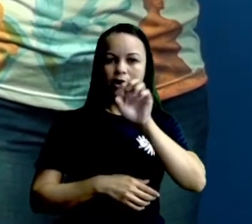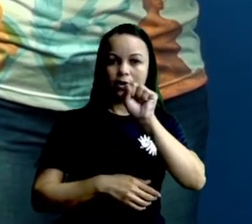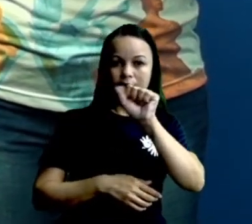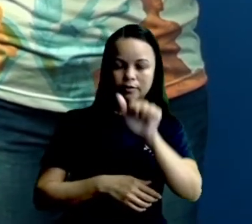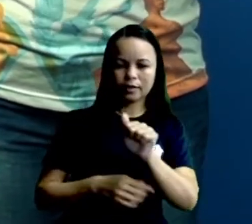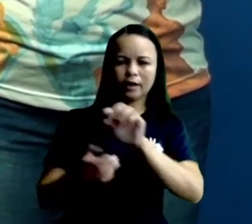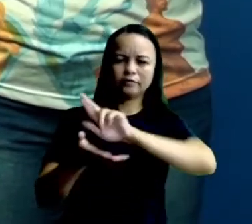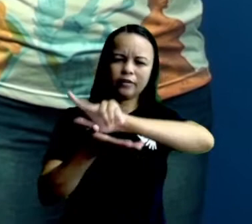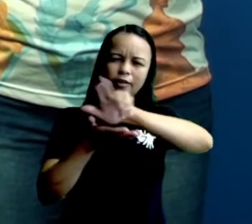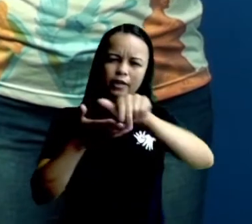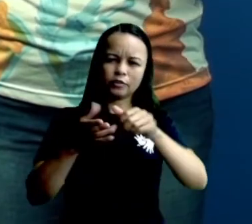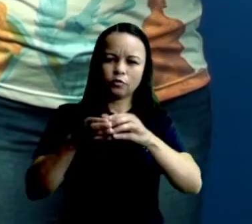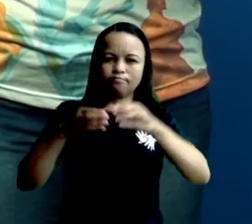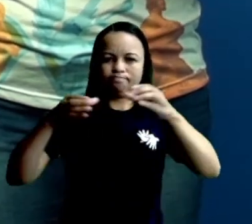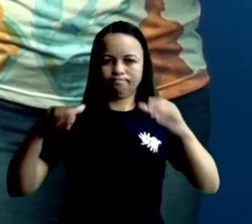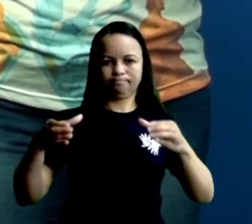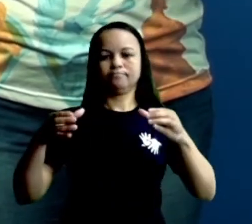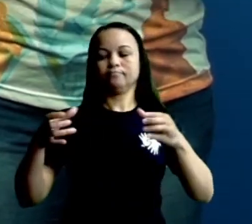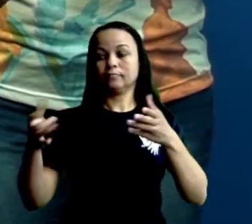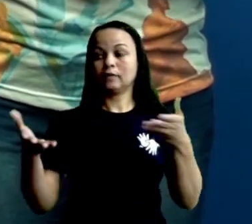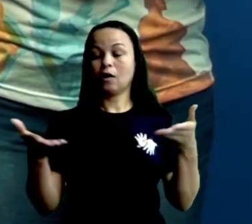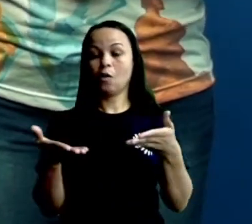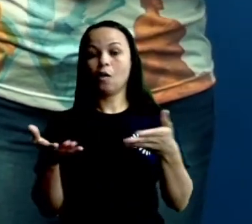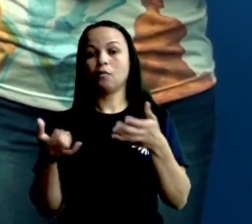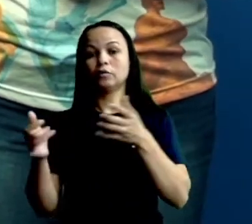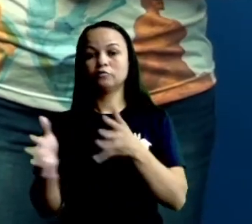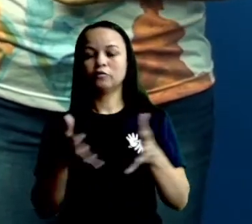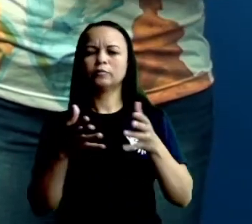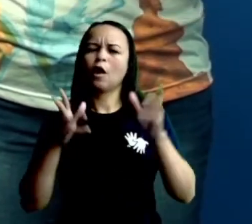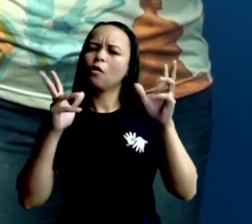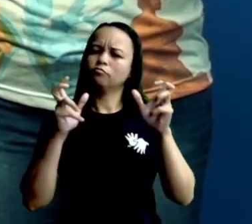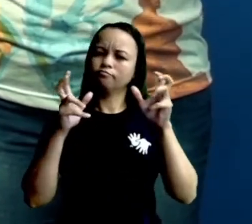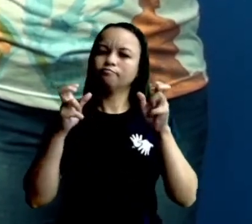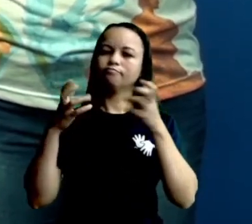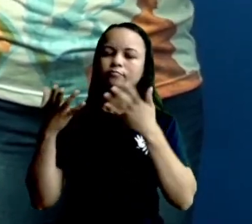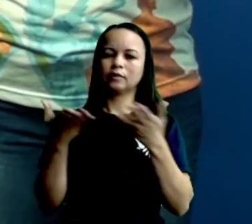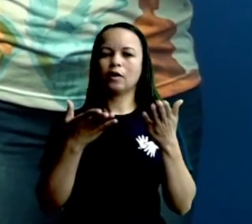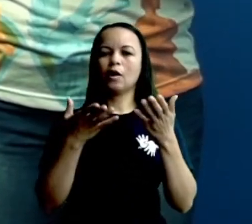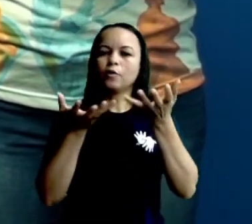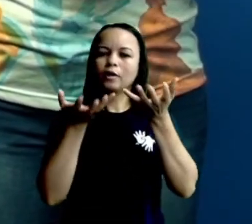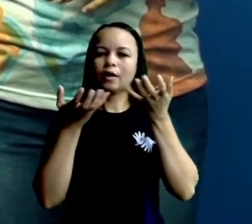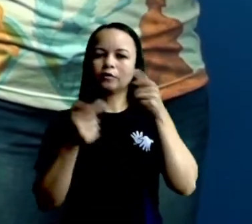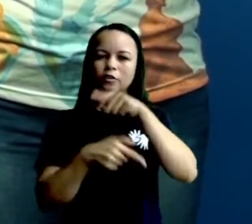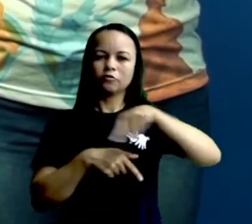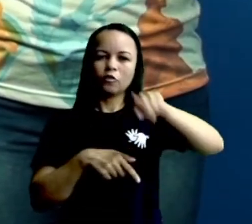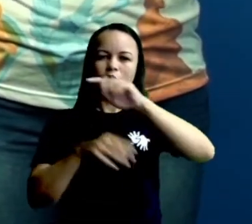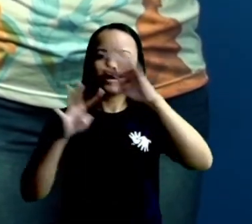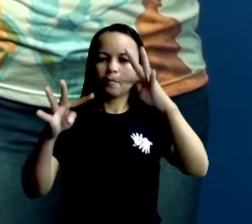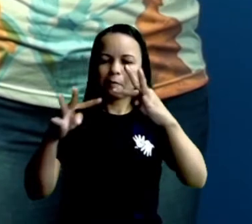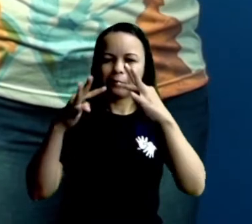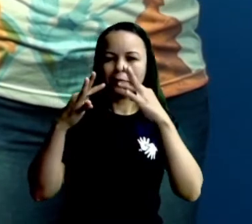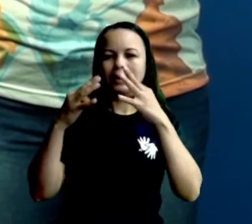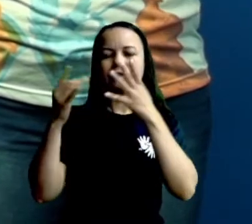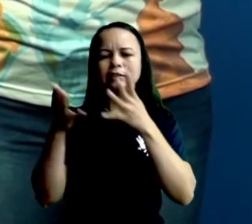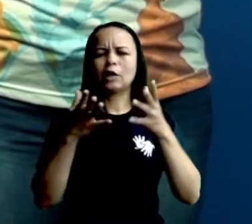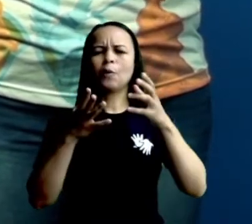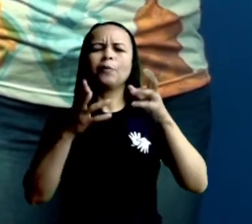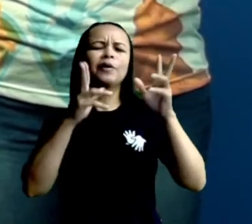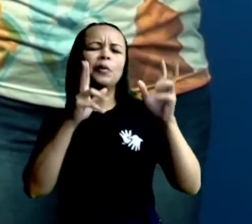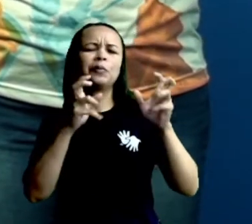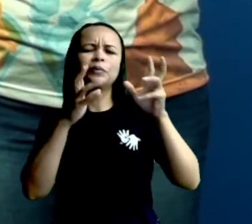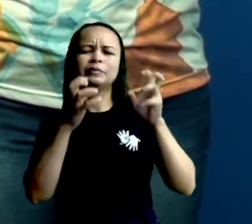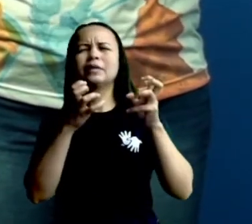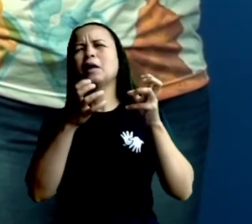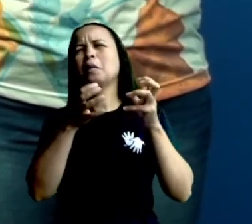entre grandezas, tá? Então hoje a gente vai tratar aí desse tema e eu quero que você preste muita atenção, porque é um tema